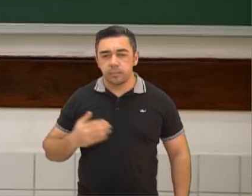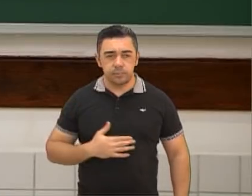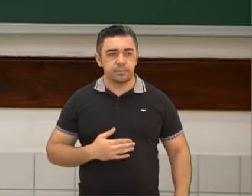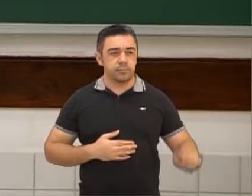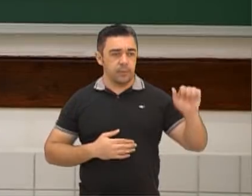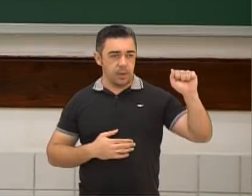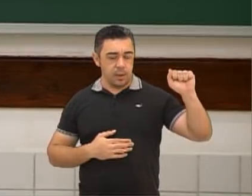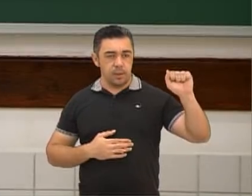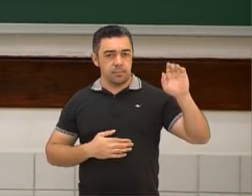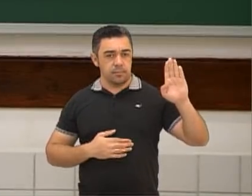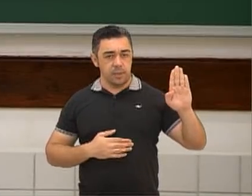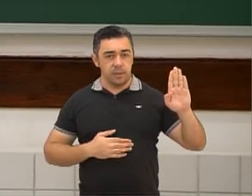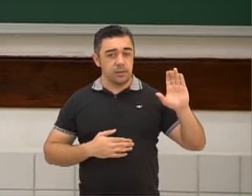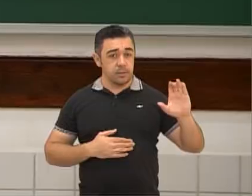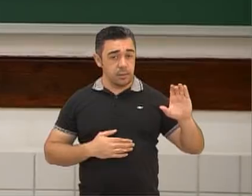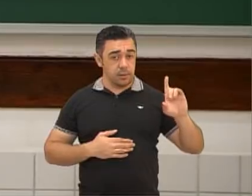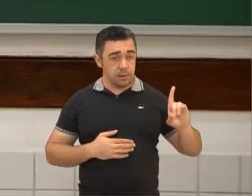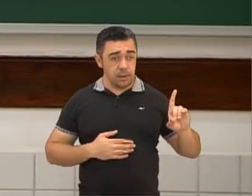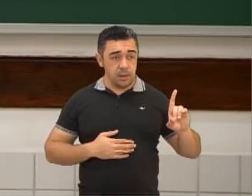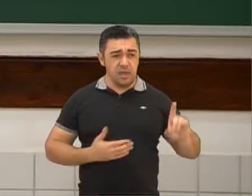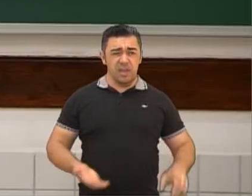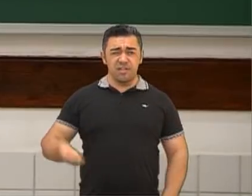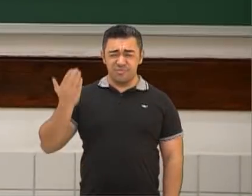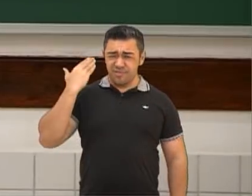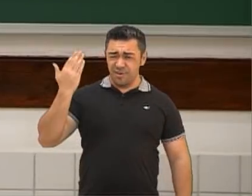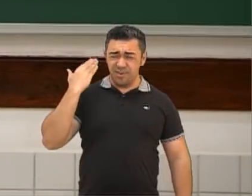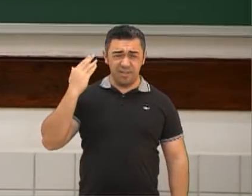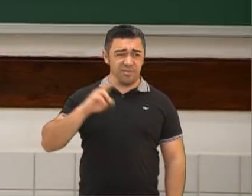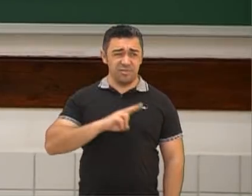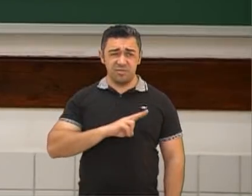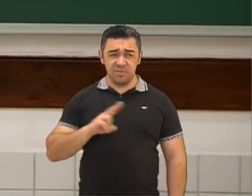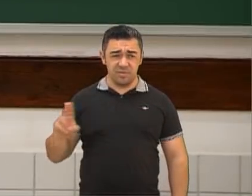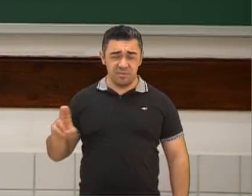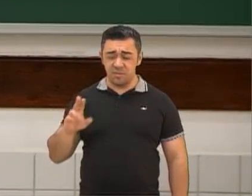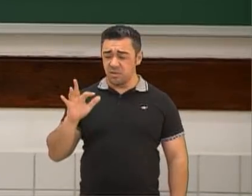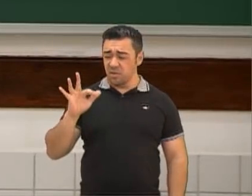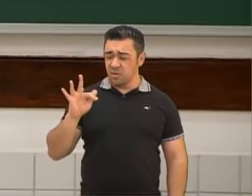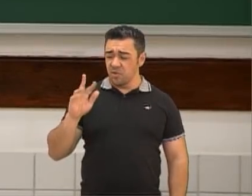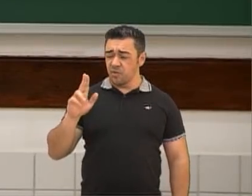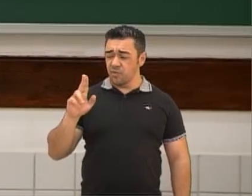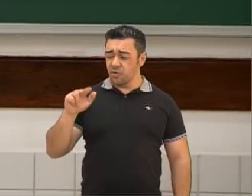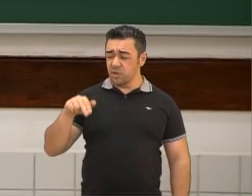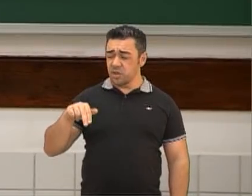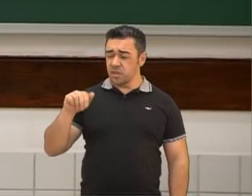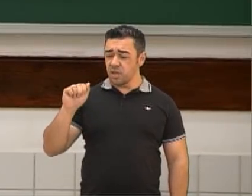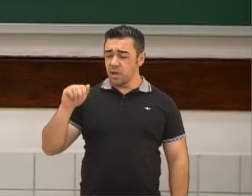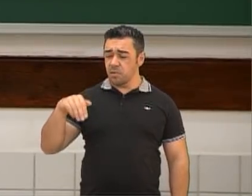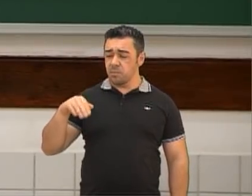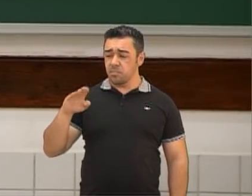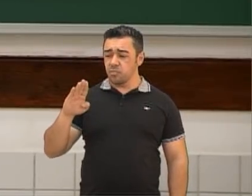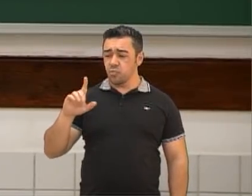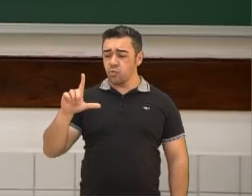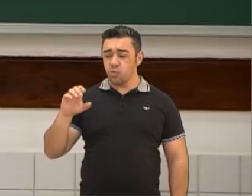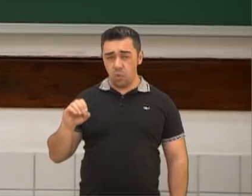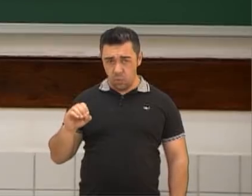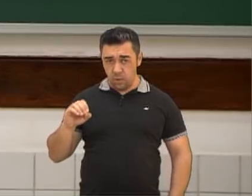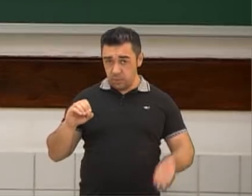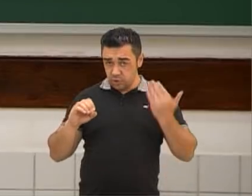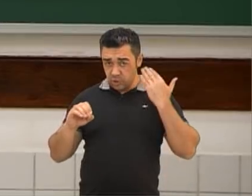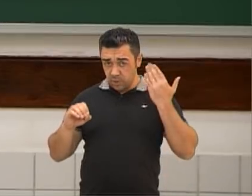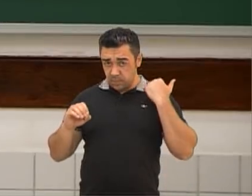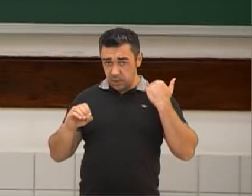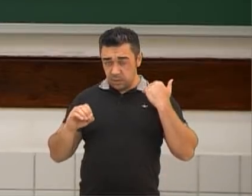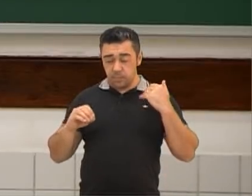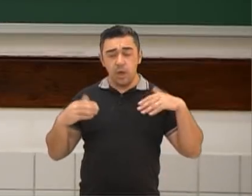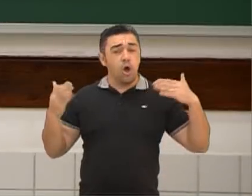Então, vocês lembram que lá antigamente era um nome bem estranho, né? Funâmbulo. E hoje, né, os praticantes